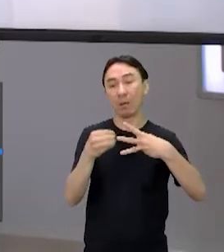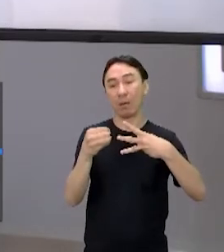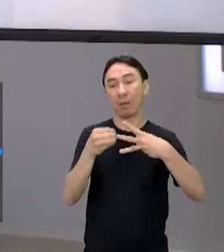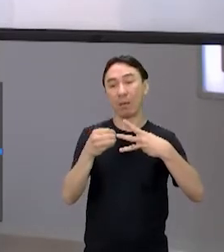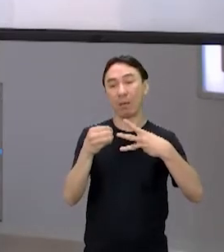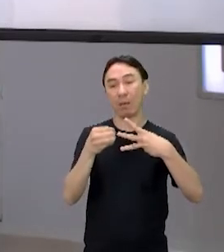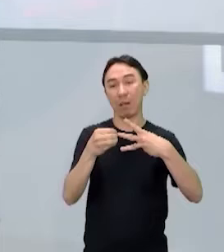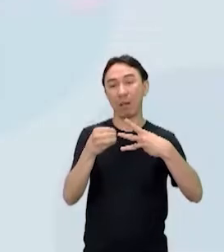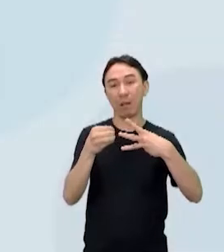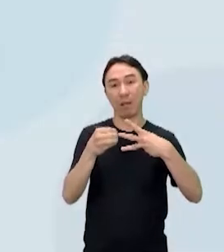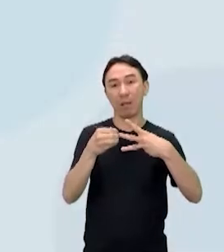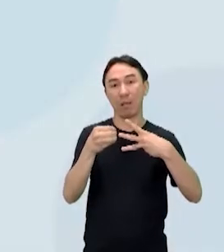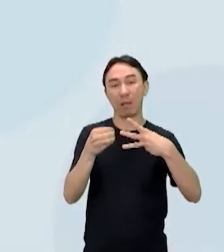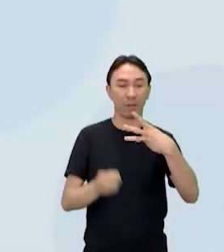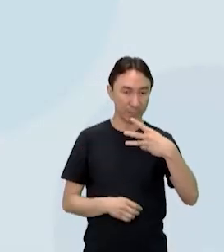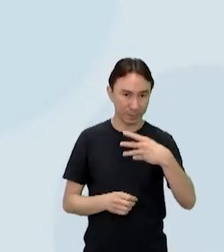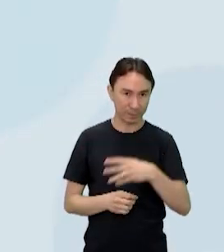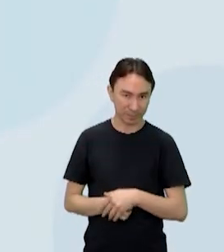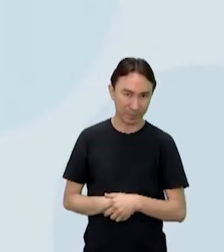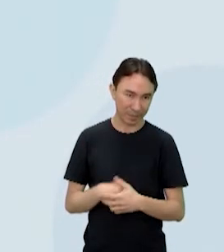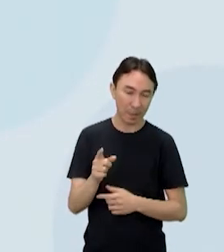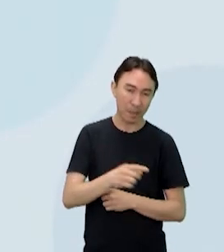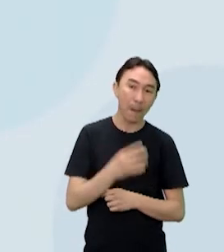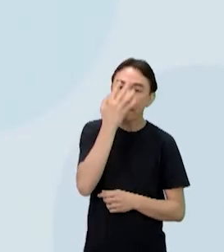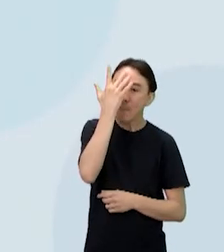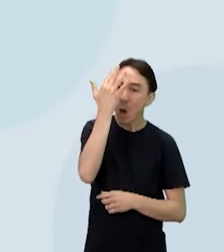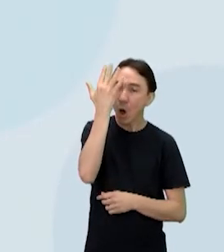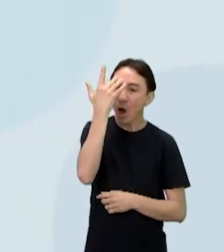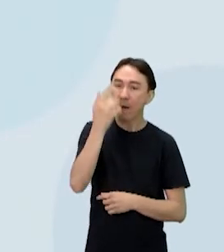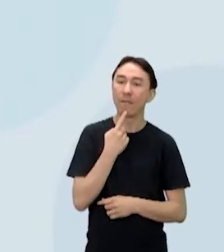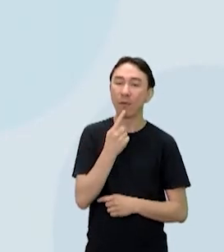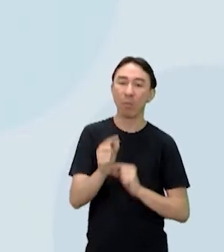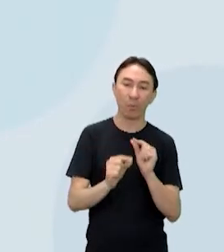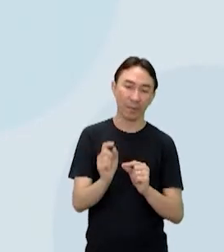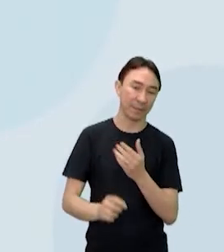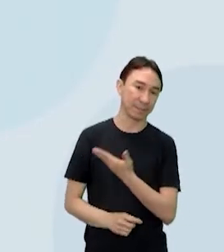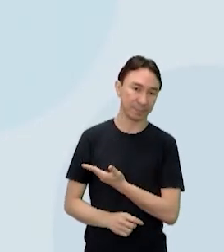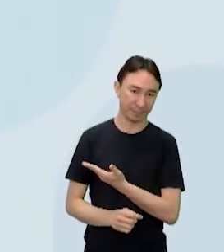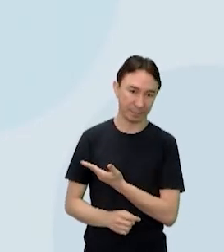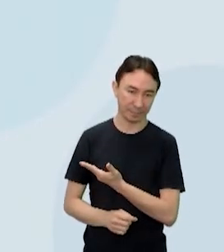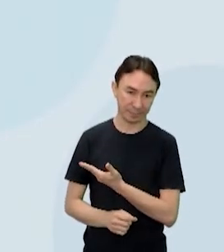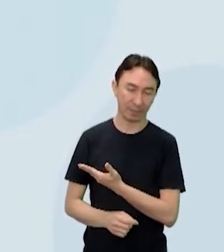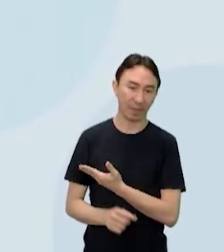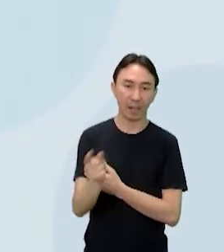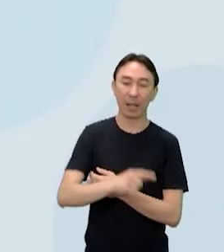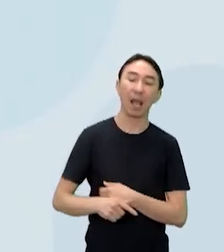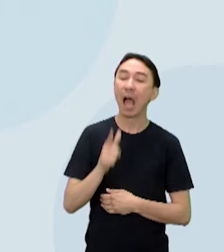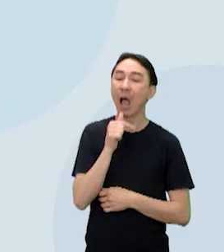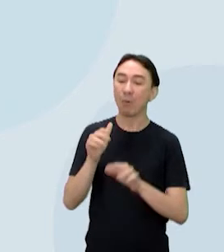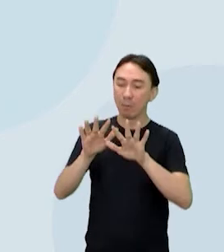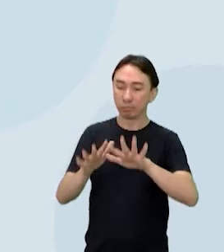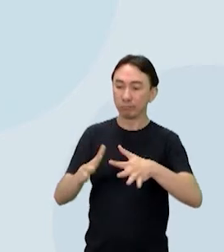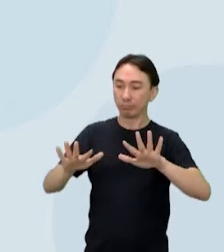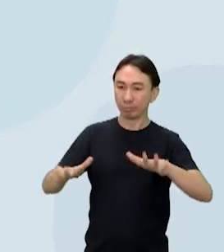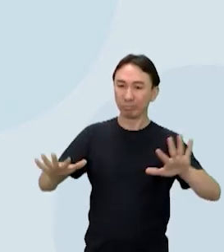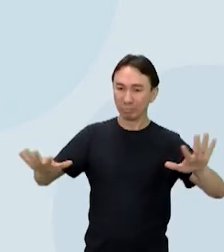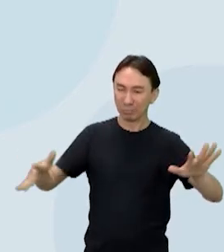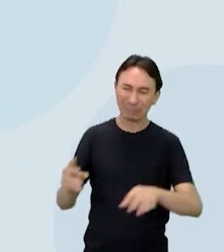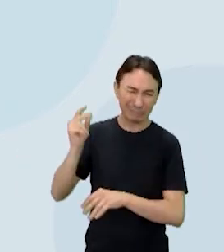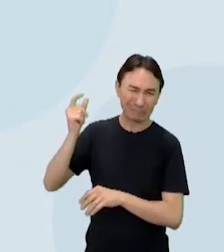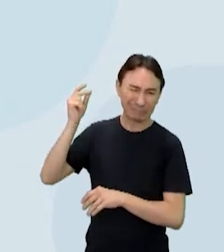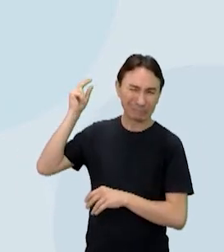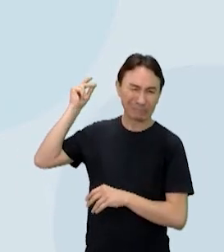a hipótese então de Oparin e Haldane dizia? Dizia então que lá nos oceanos primitivos existiriam